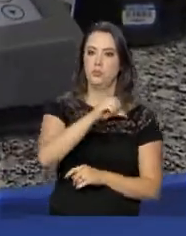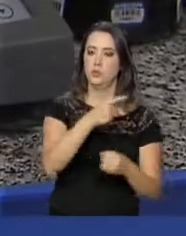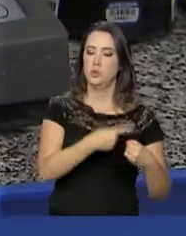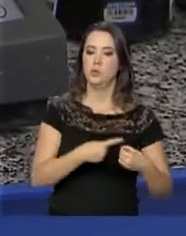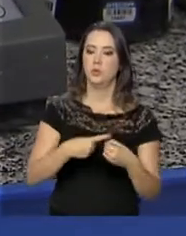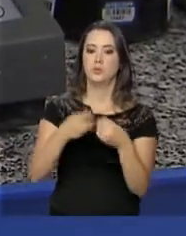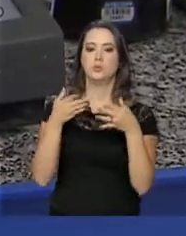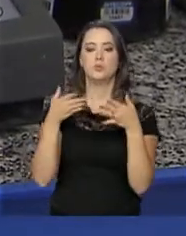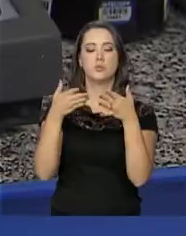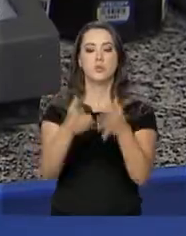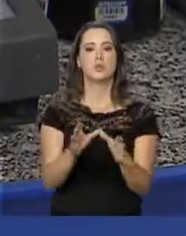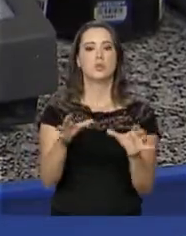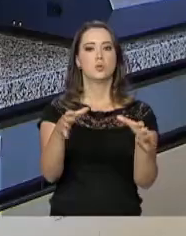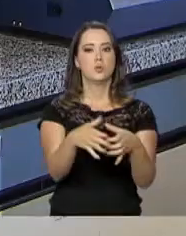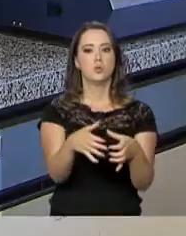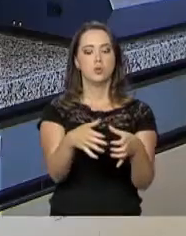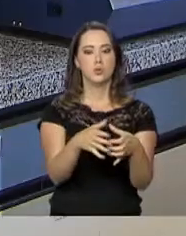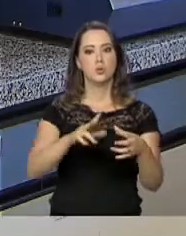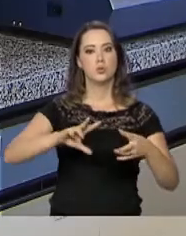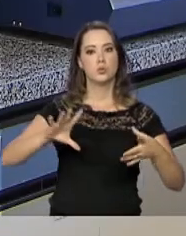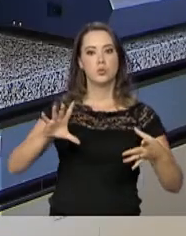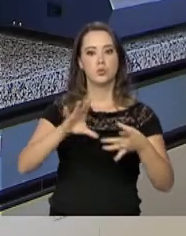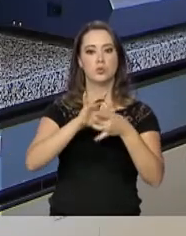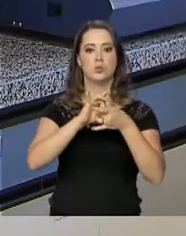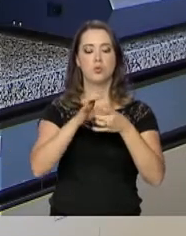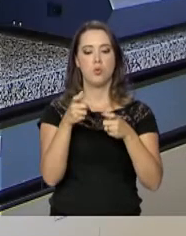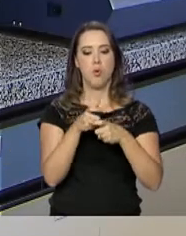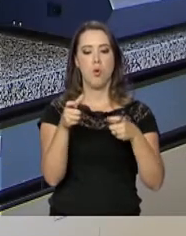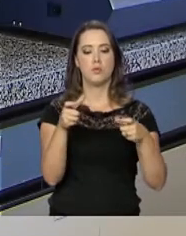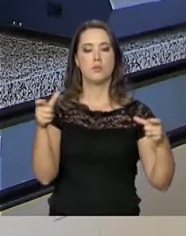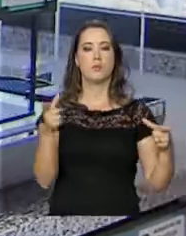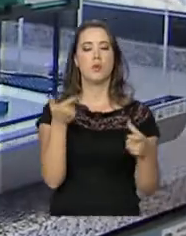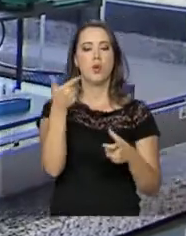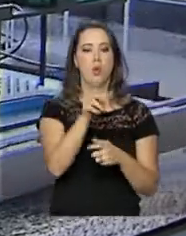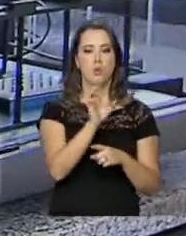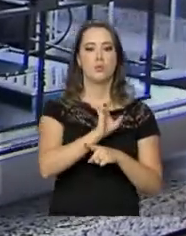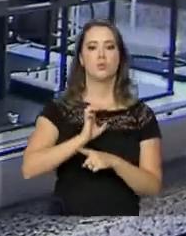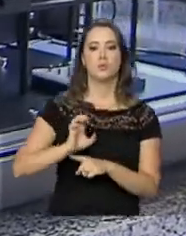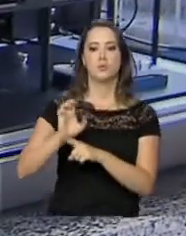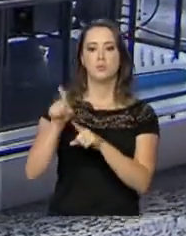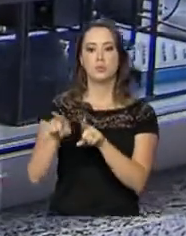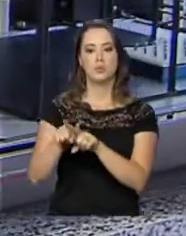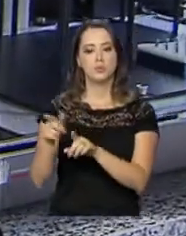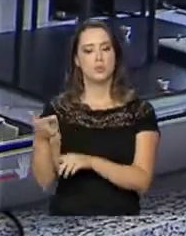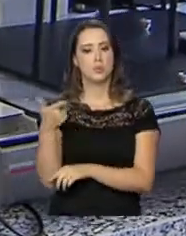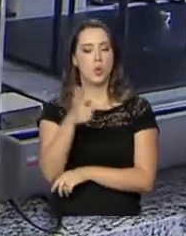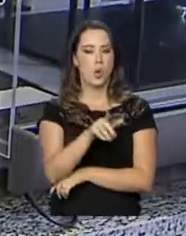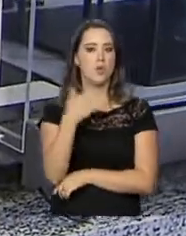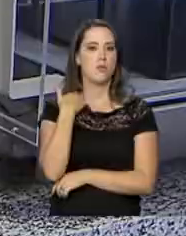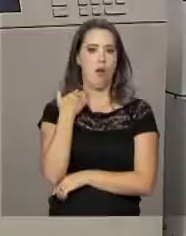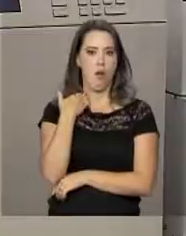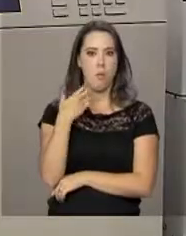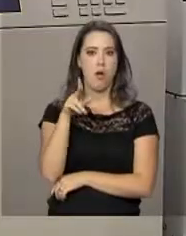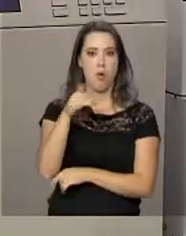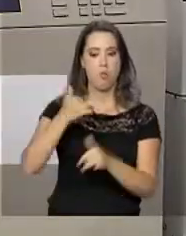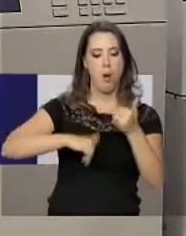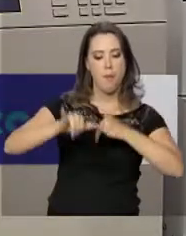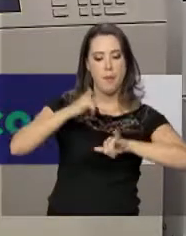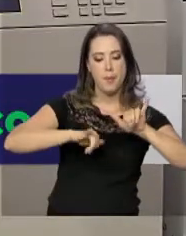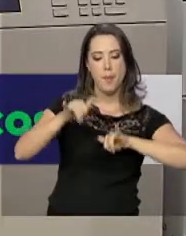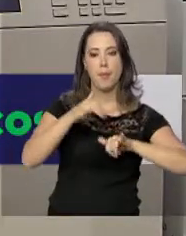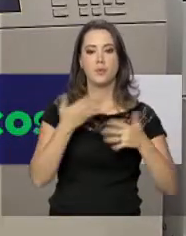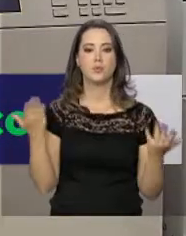fazem parte dessa rede integrada com essa ampliação outros estados também devem ganhar esse tipo de laboratório atualmente